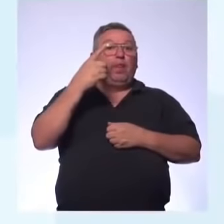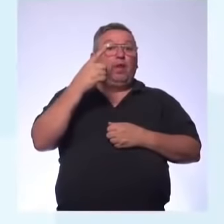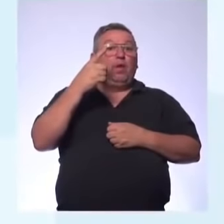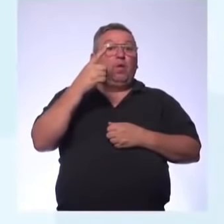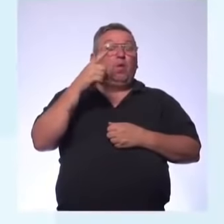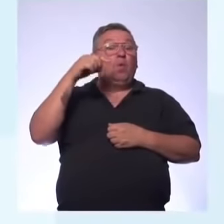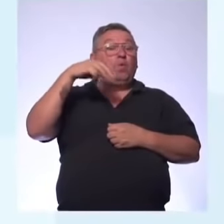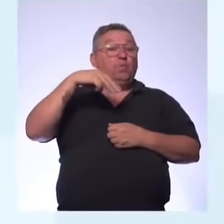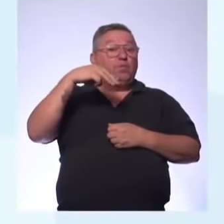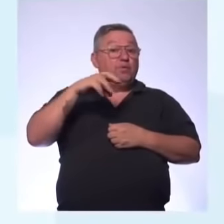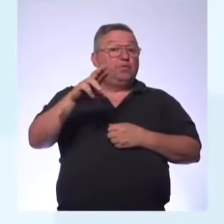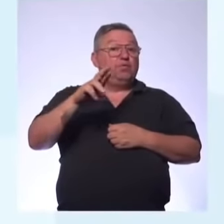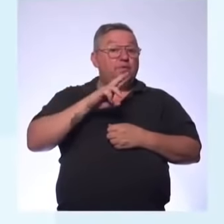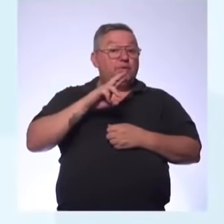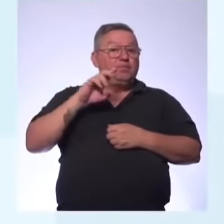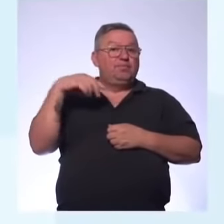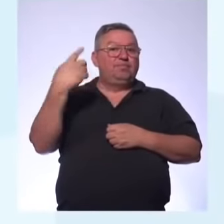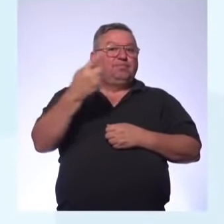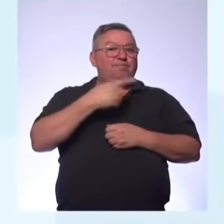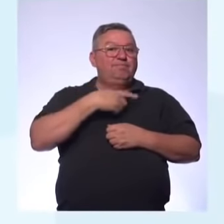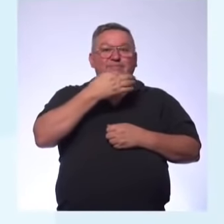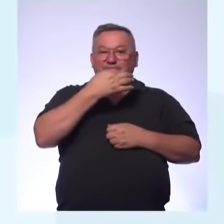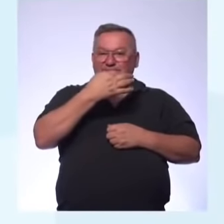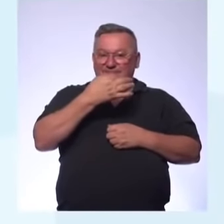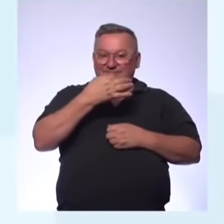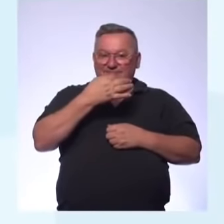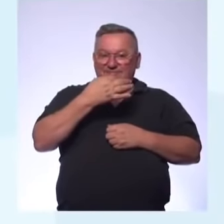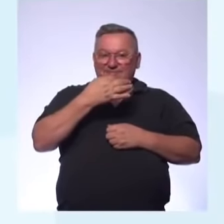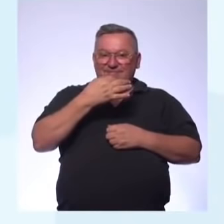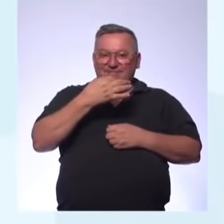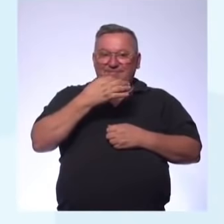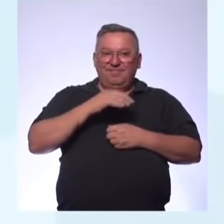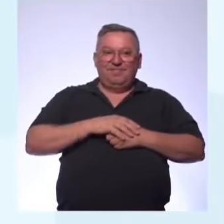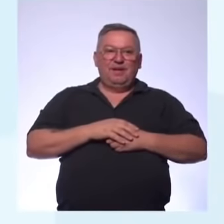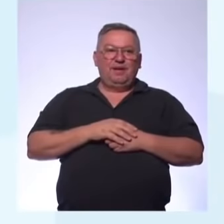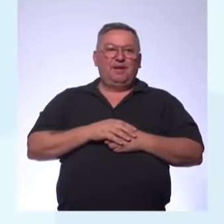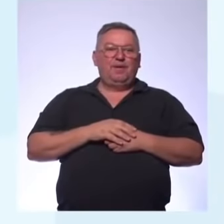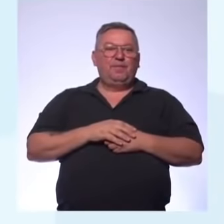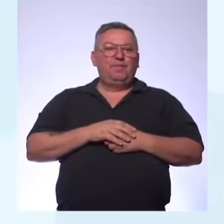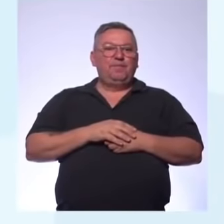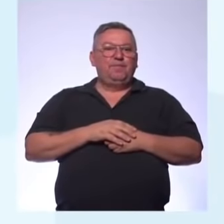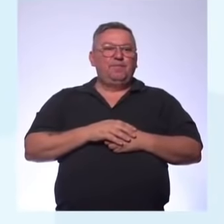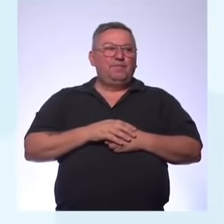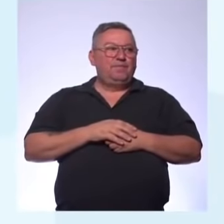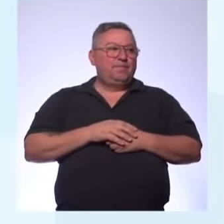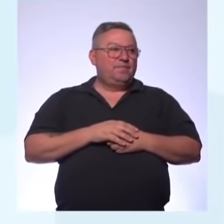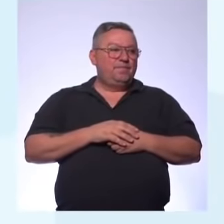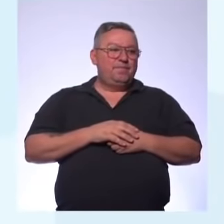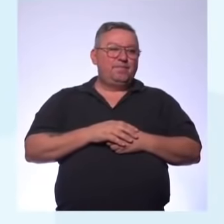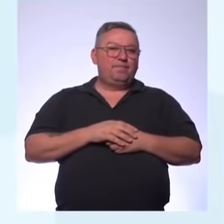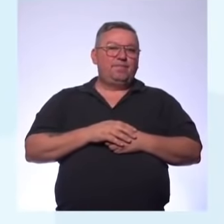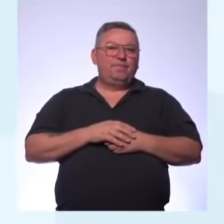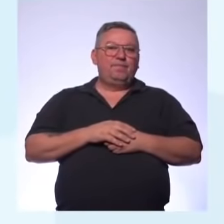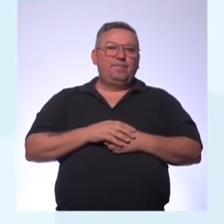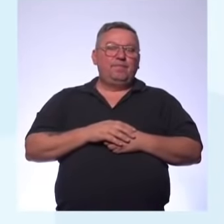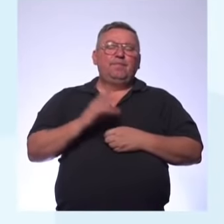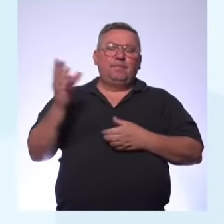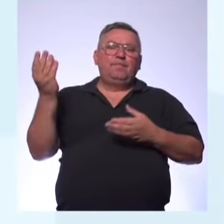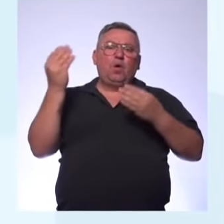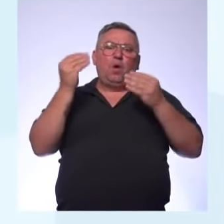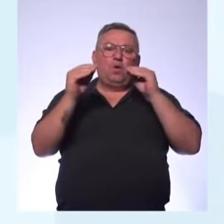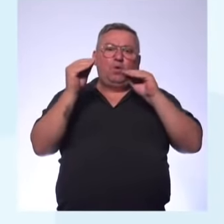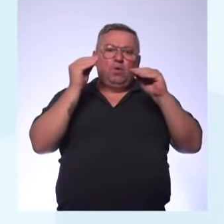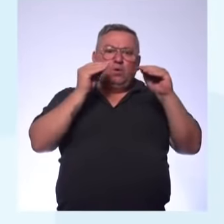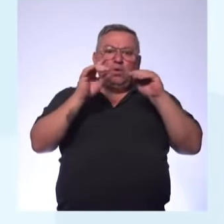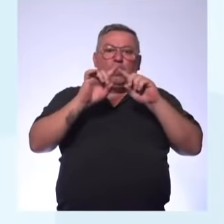um minuto no chat para responder para nos dar a sua opinião em ipods ouviu personality traits are caused by né